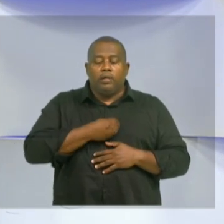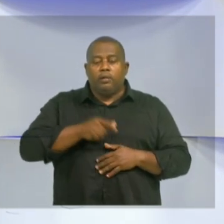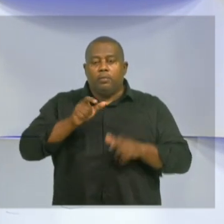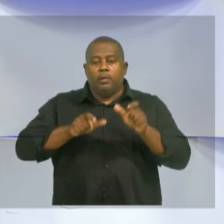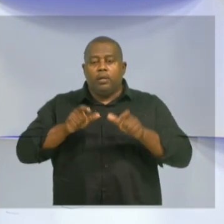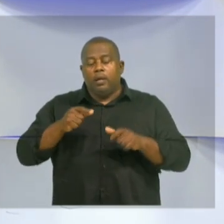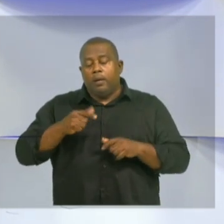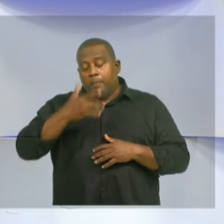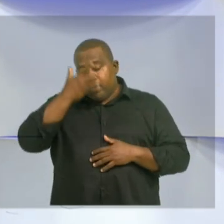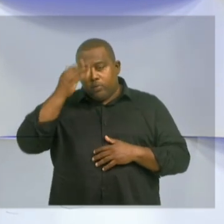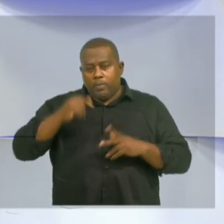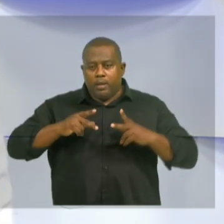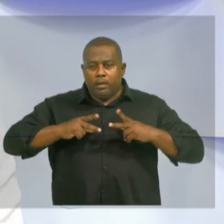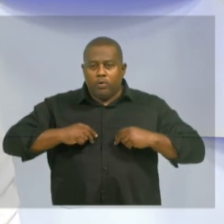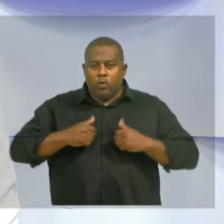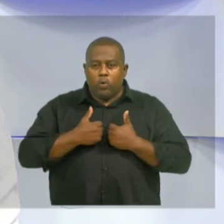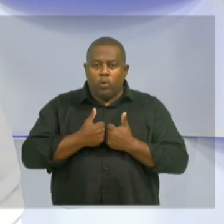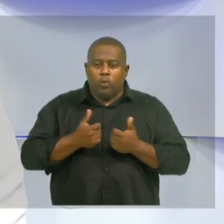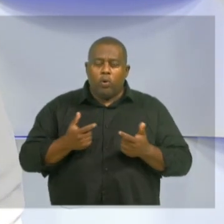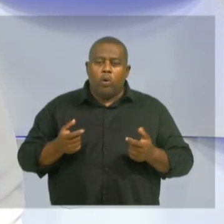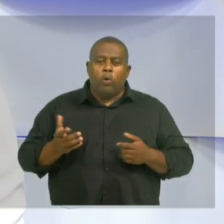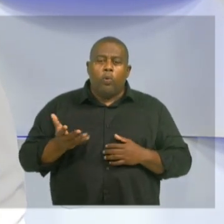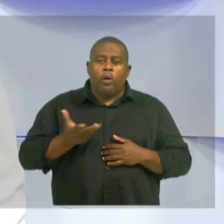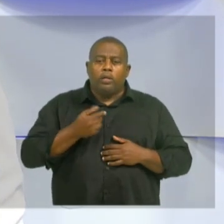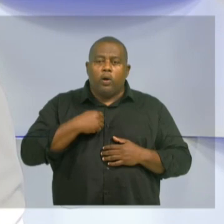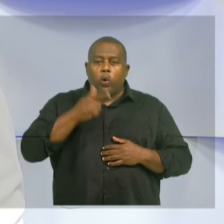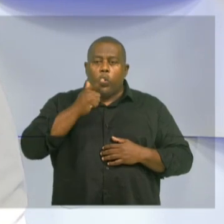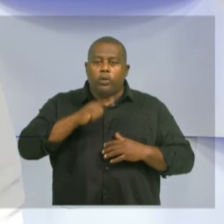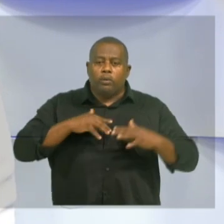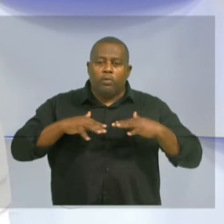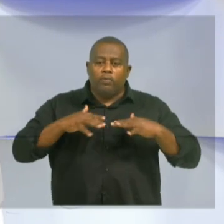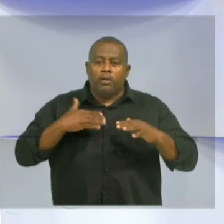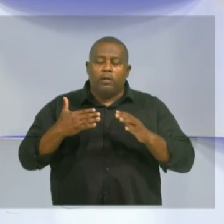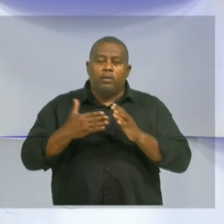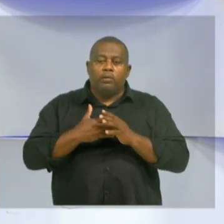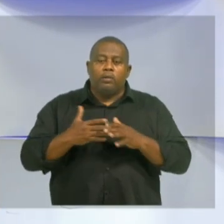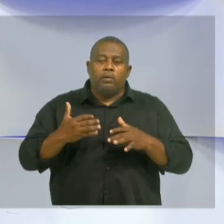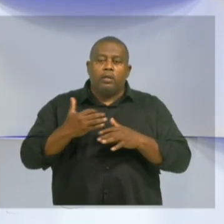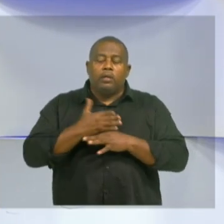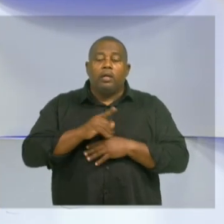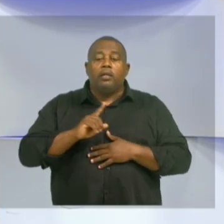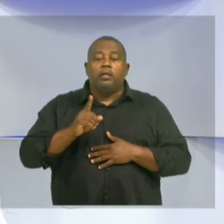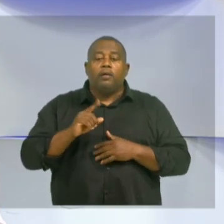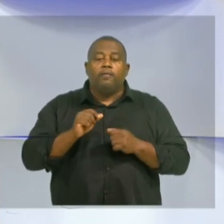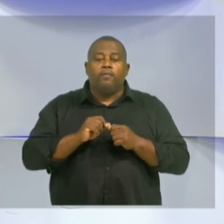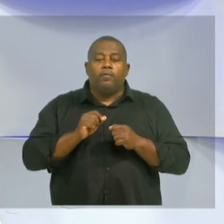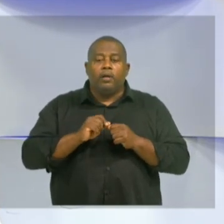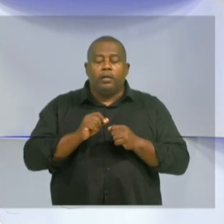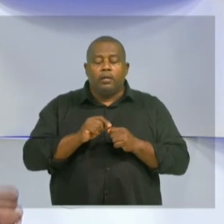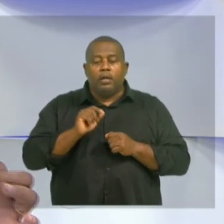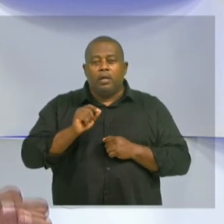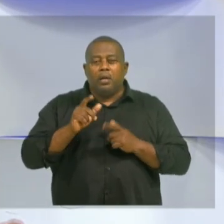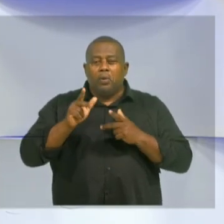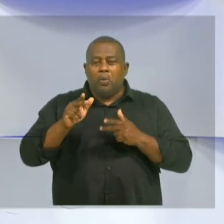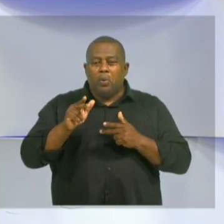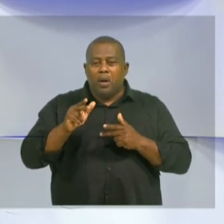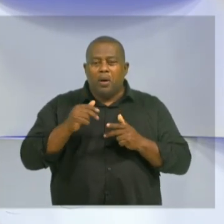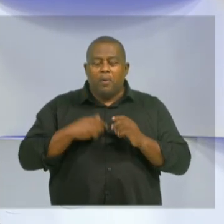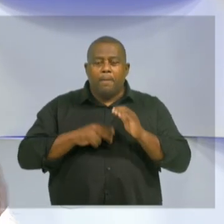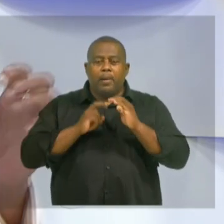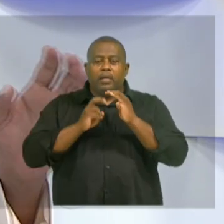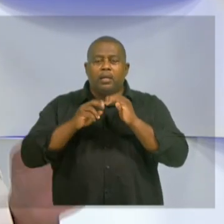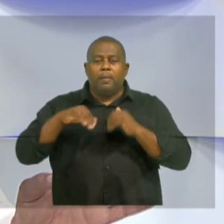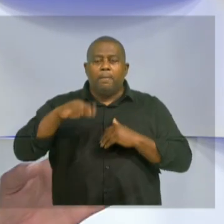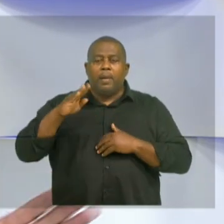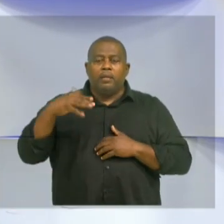ônibus de qualidade para poder se movimentar em toda a cidade não fazer um modal como o BRT o mais caro do